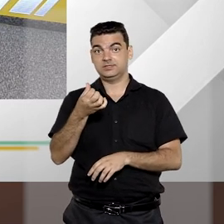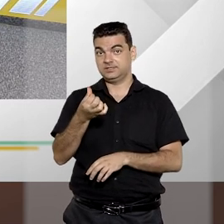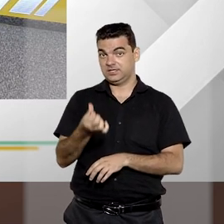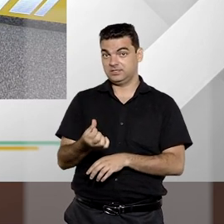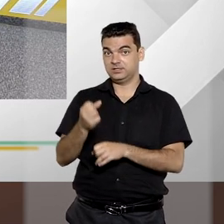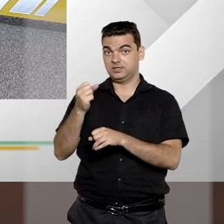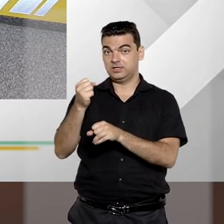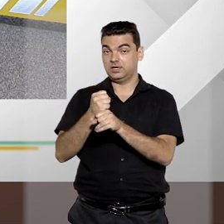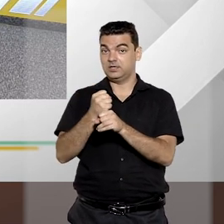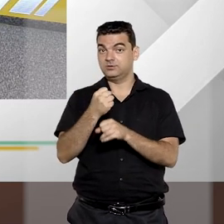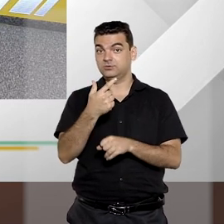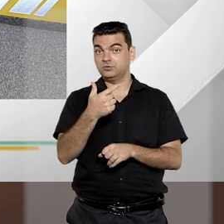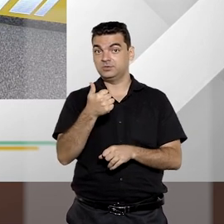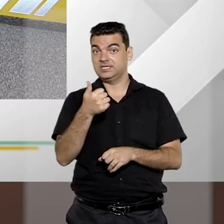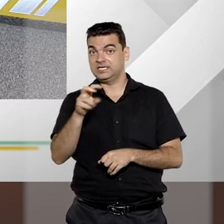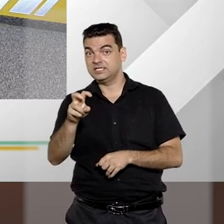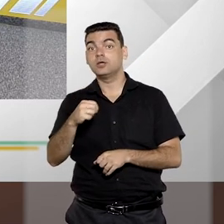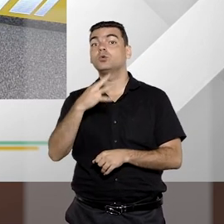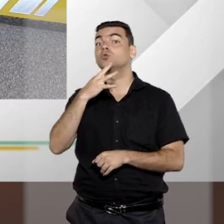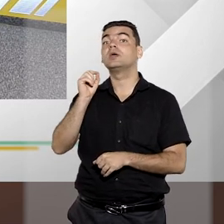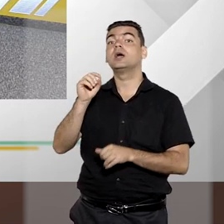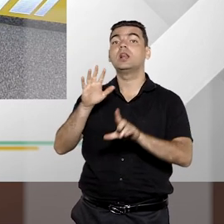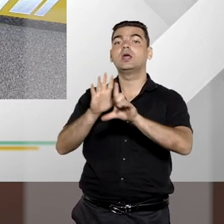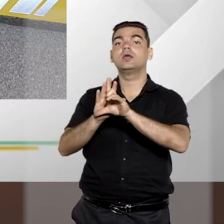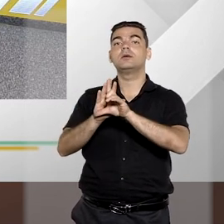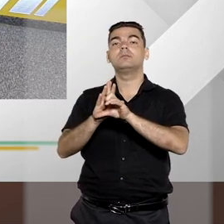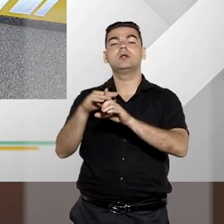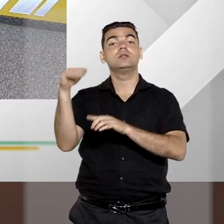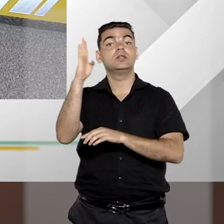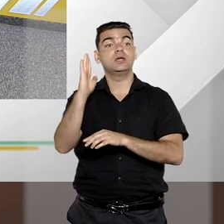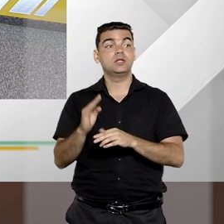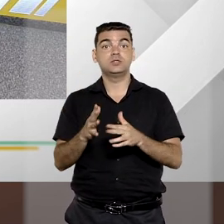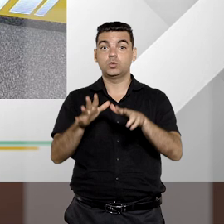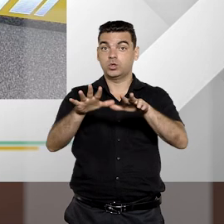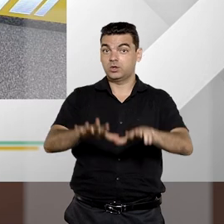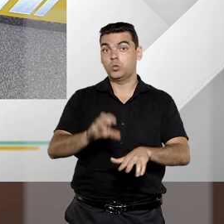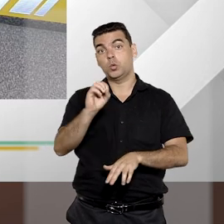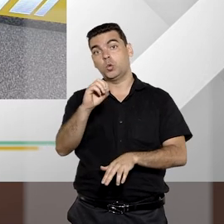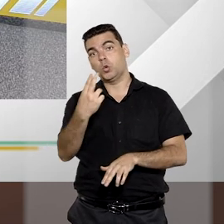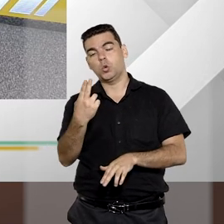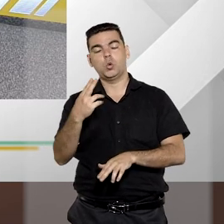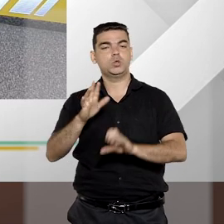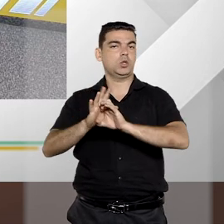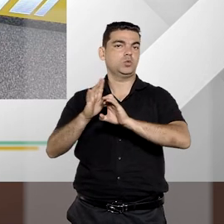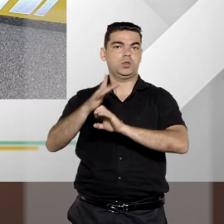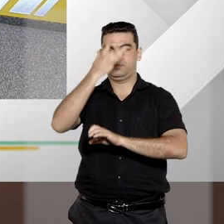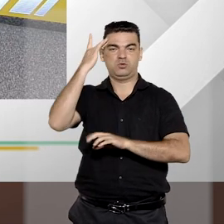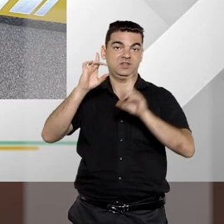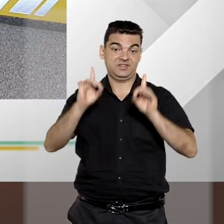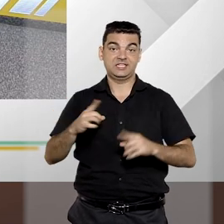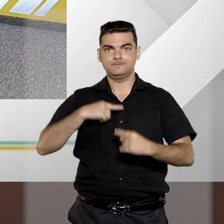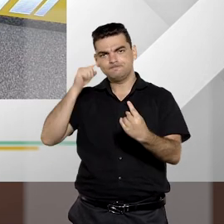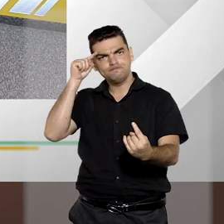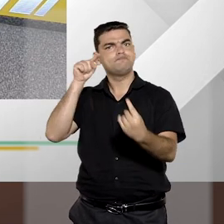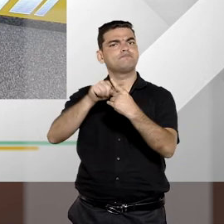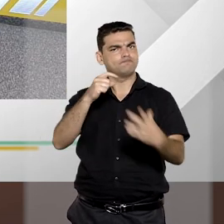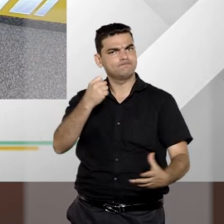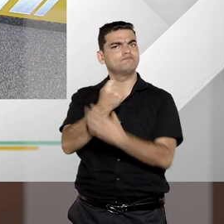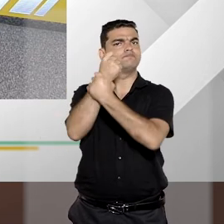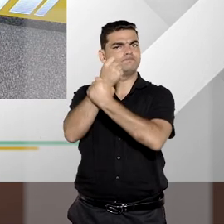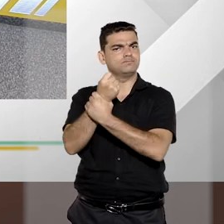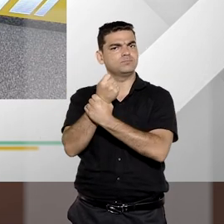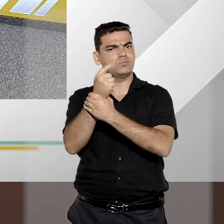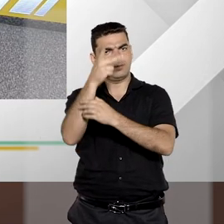13.146 de 2015, conhecida como Lei Brasileira de Inclusão ou Estatuto da Pessoa com Deficiência, tem o objetivo de assegurar